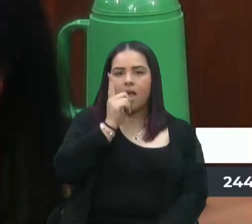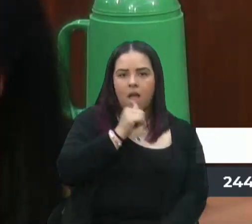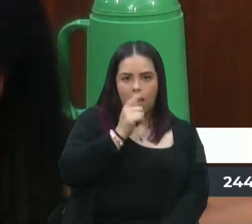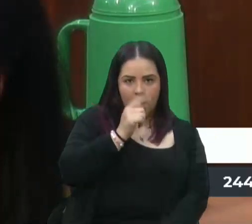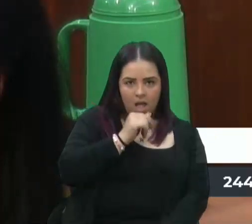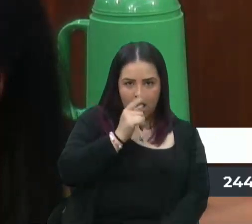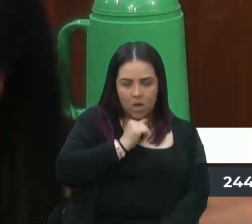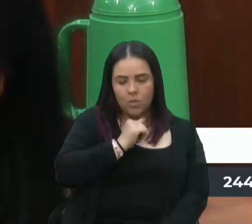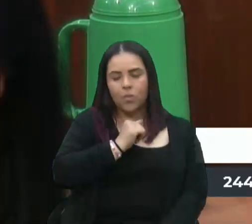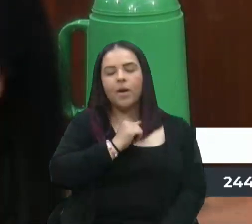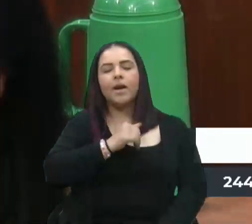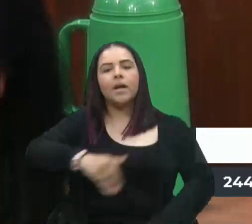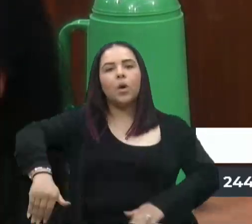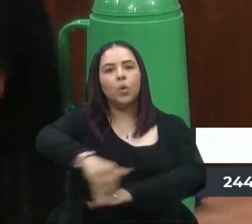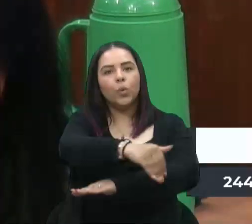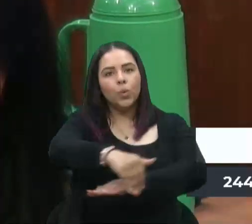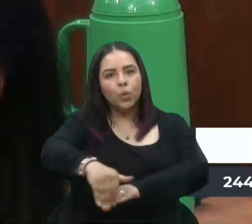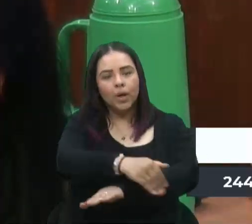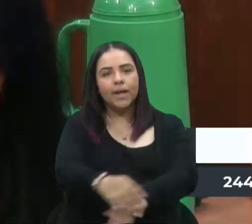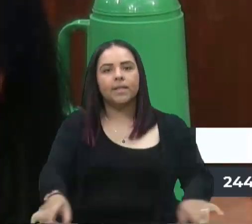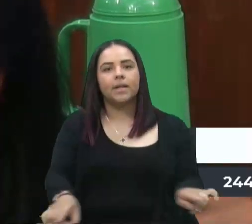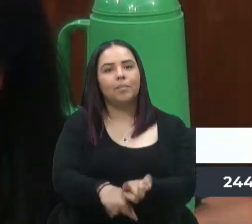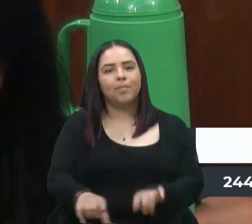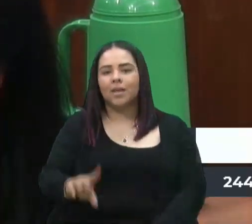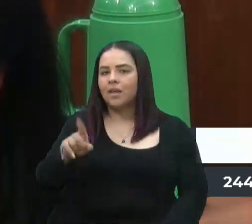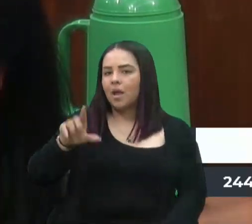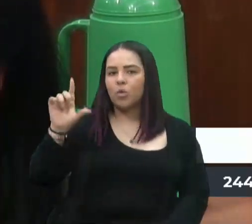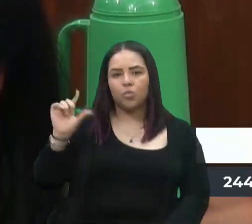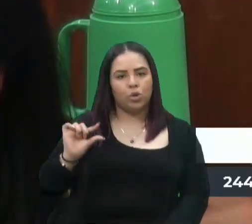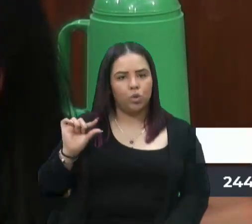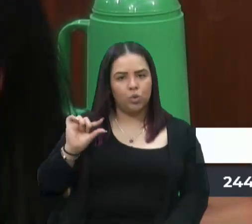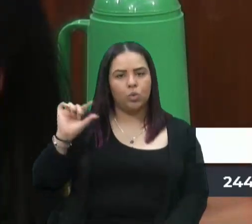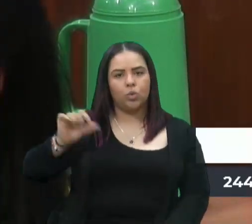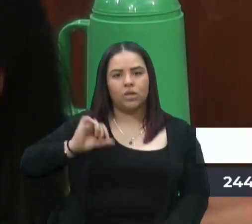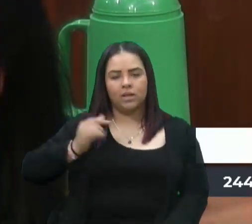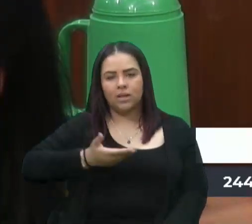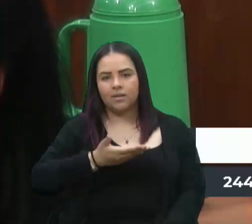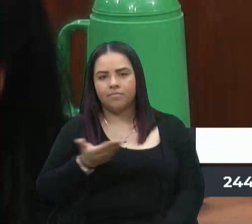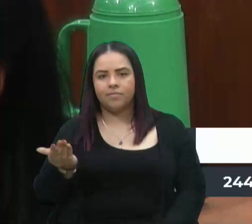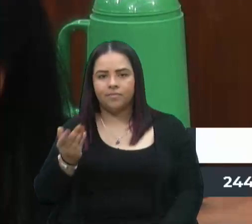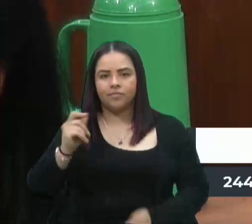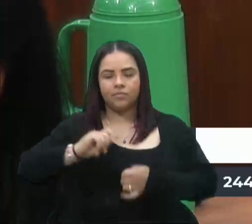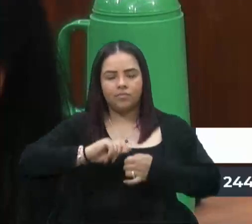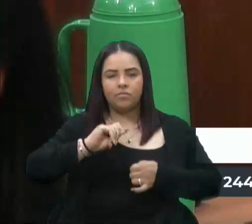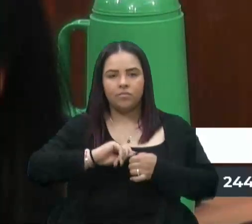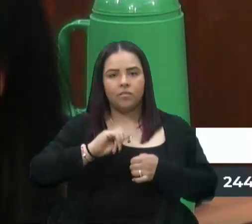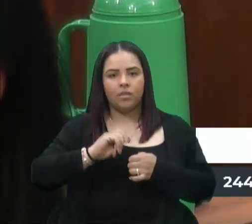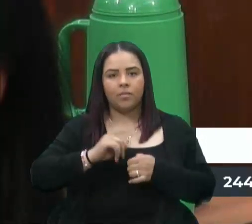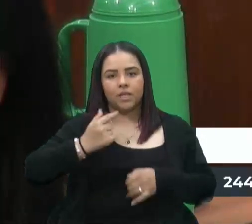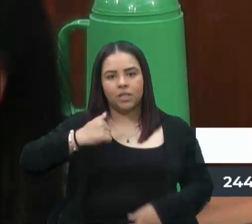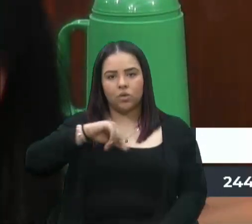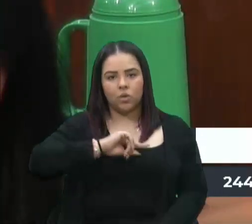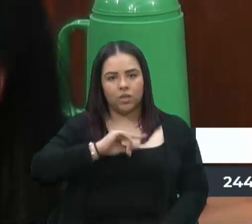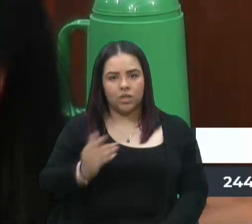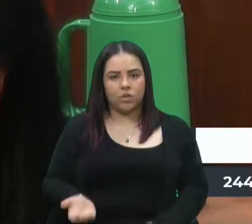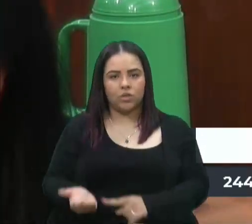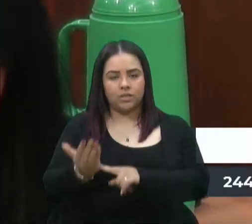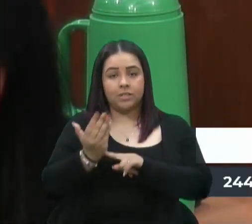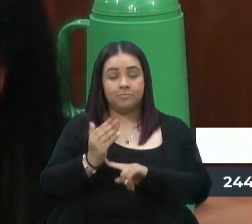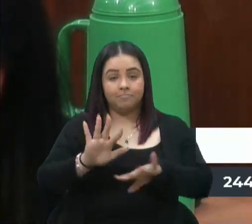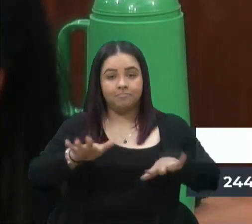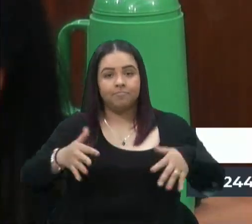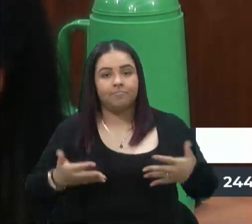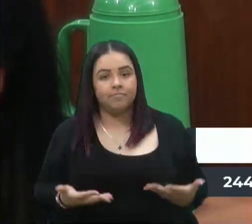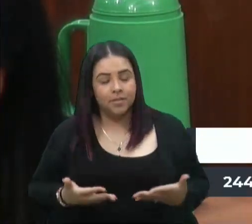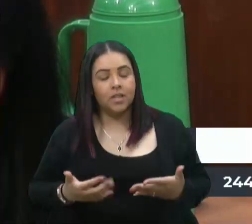e a estrada. É muito pouco por aquilo que eles fazem por nós. Então,